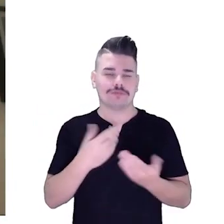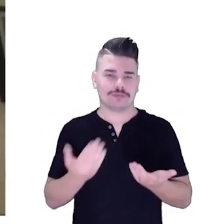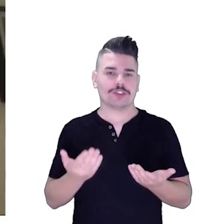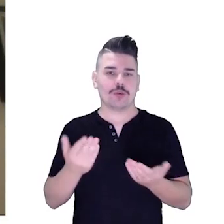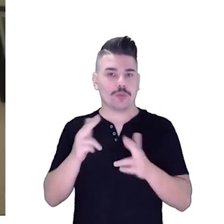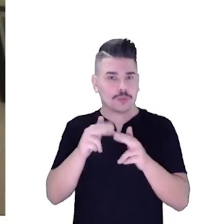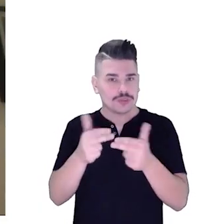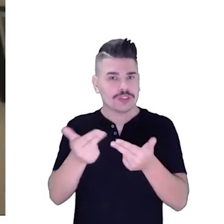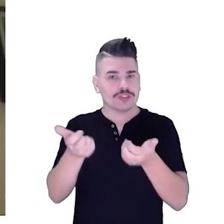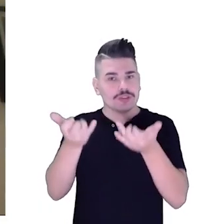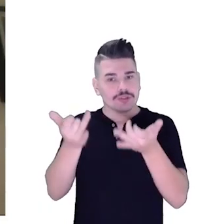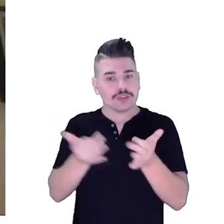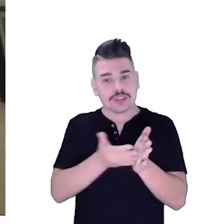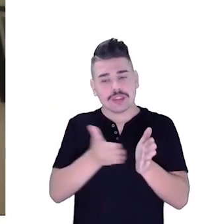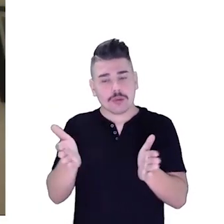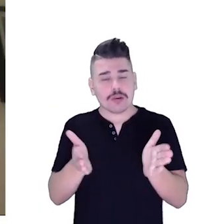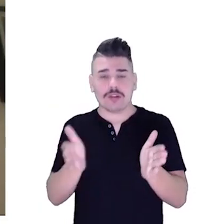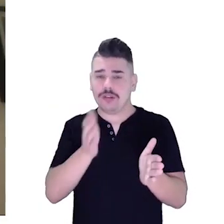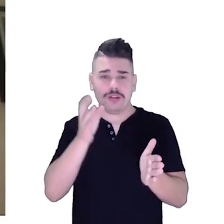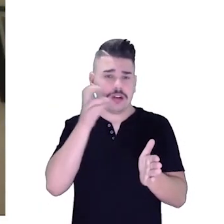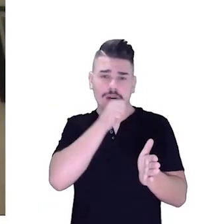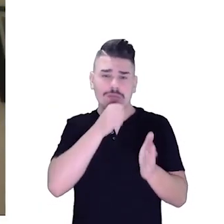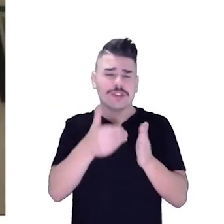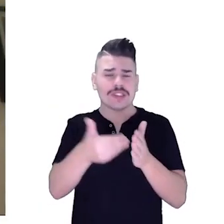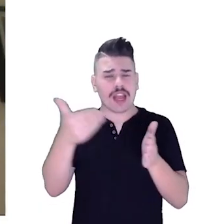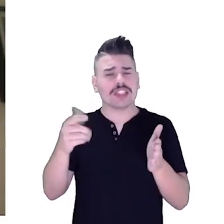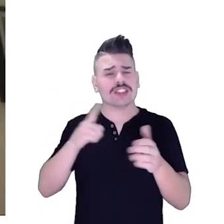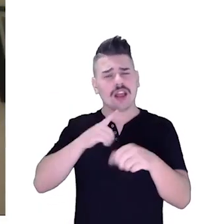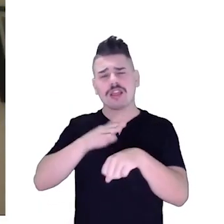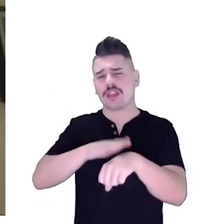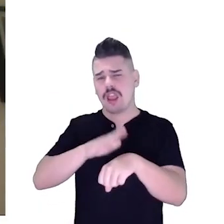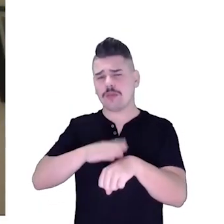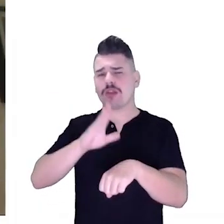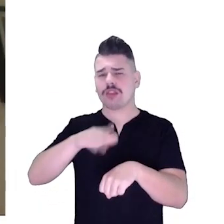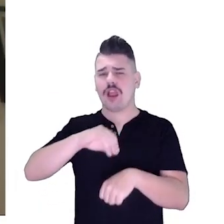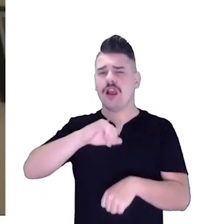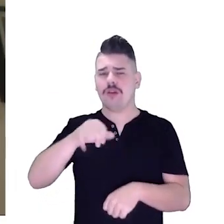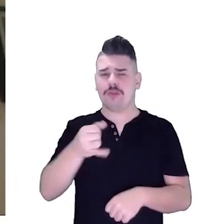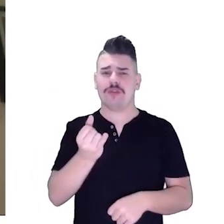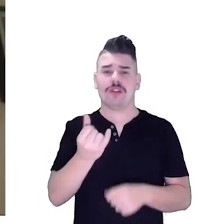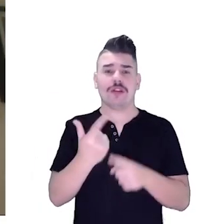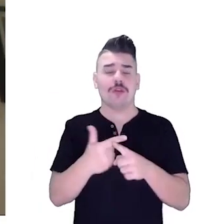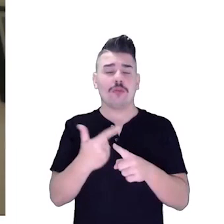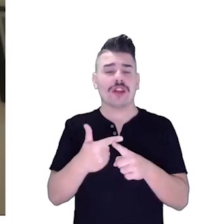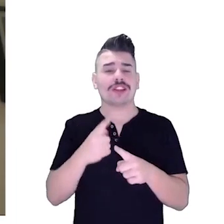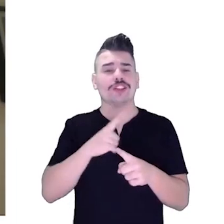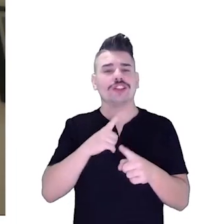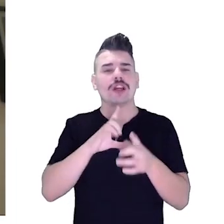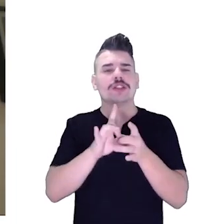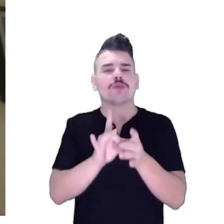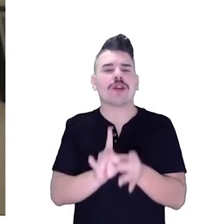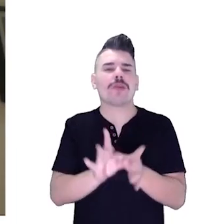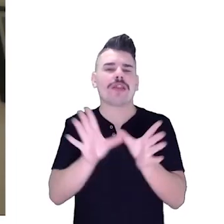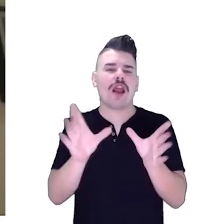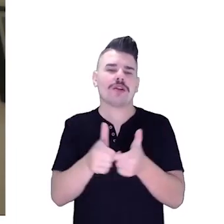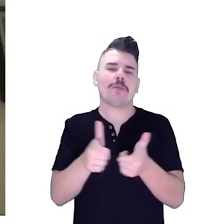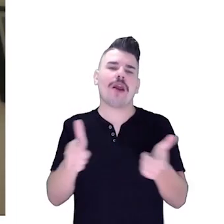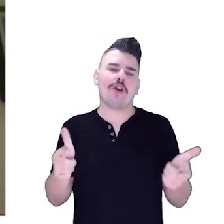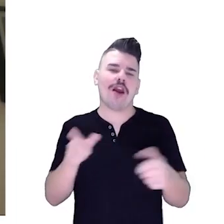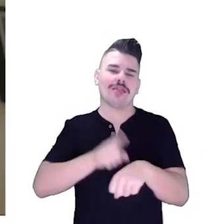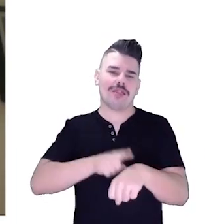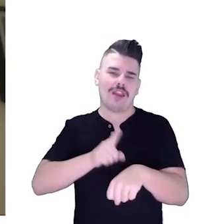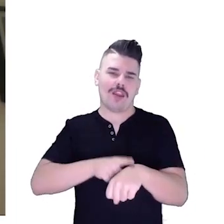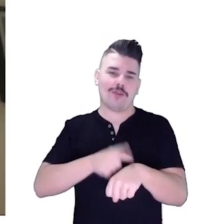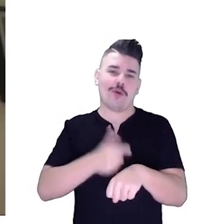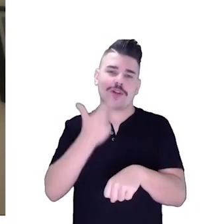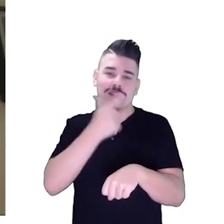que o que eles tinham era mais tempo, né? Assim, todos eles tinham mais disponibilidade de tempo, e